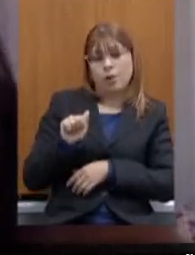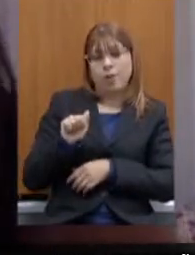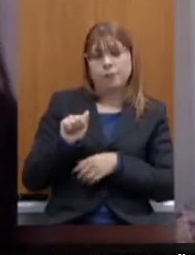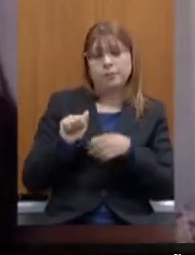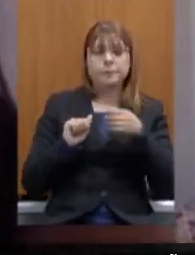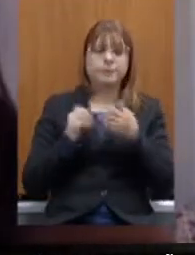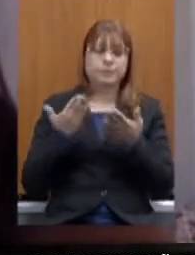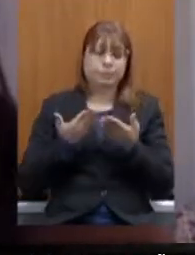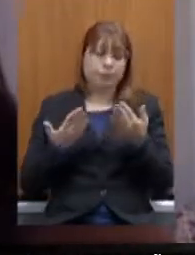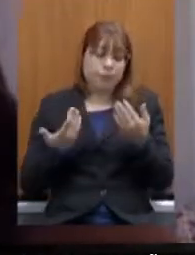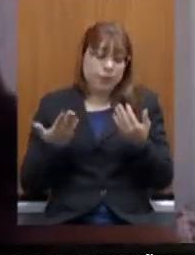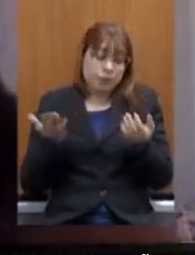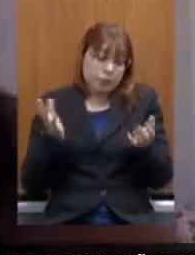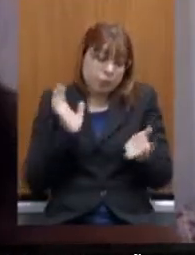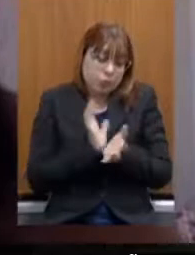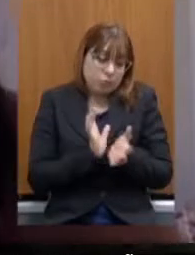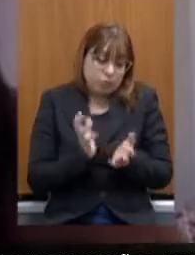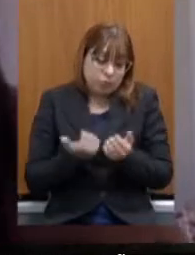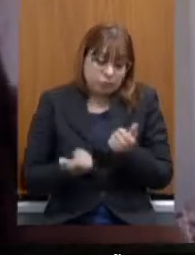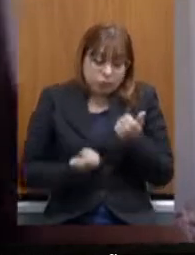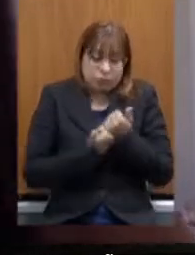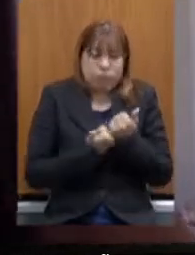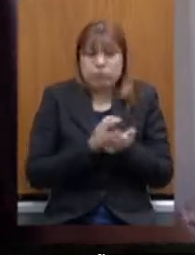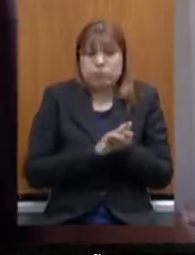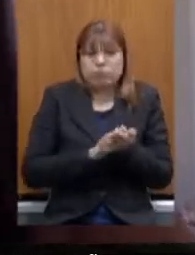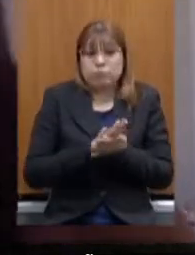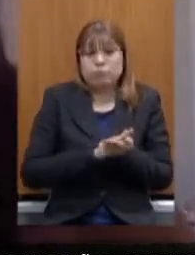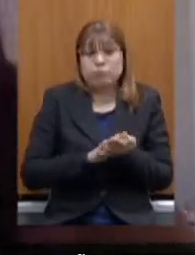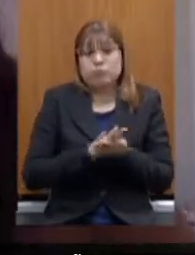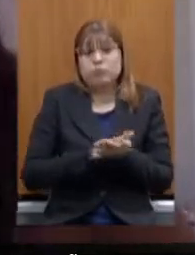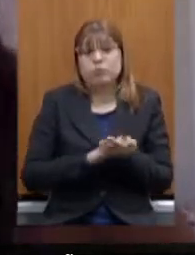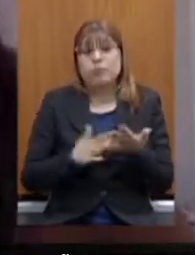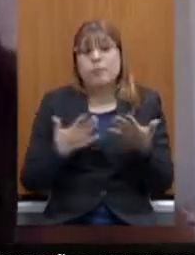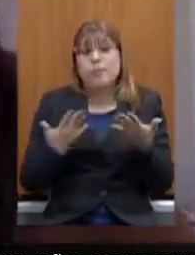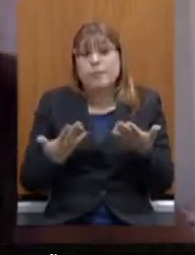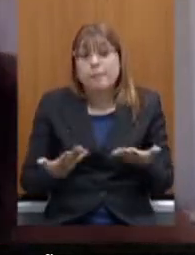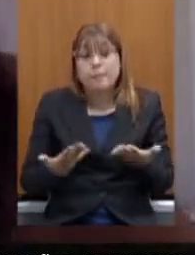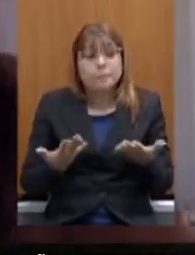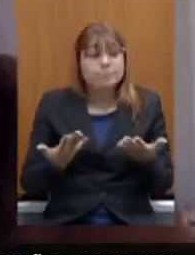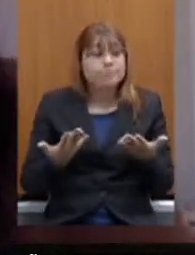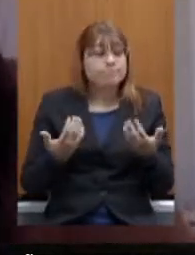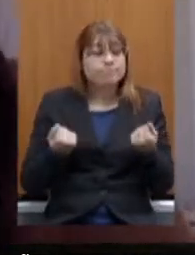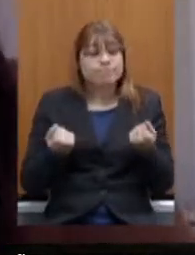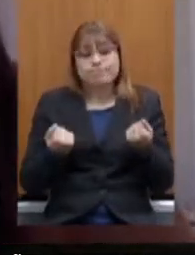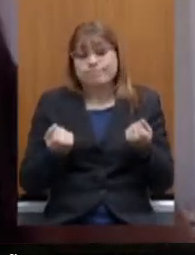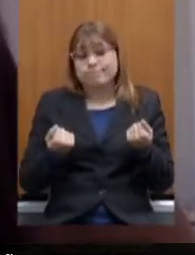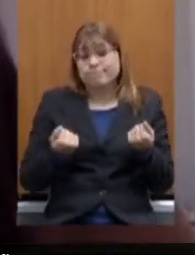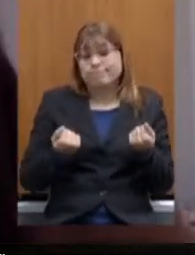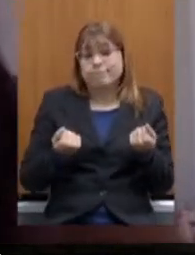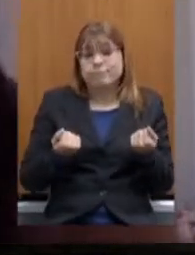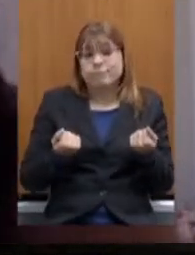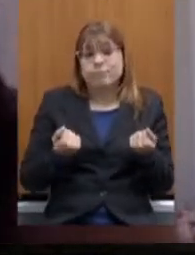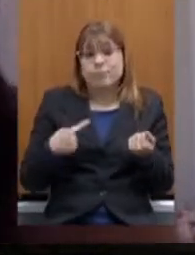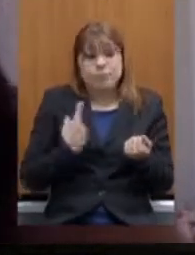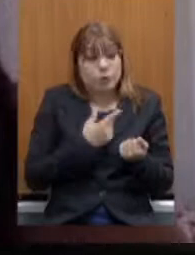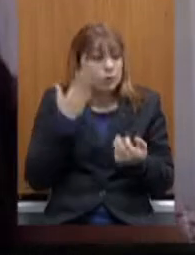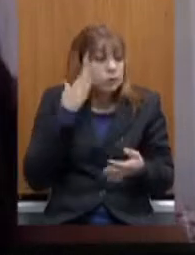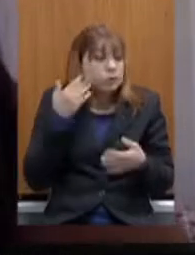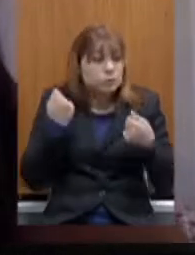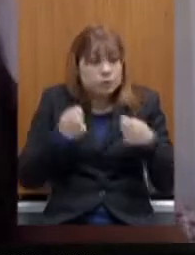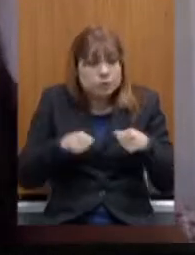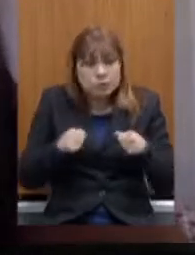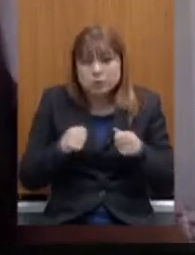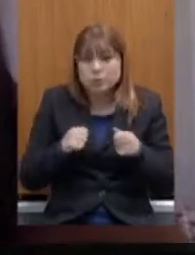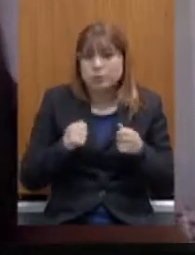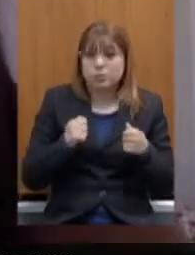situação sem apoio mas atendendo a em uma necessidade né de combater